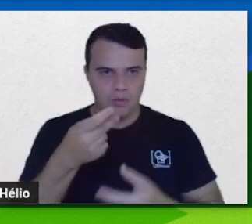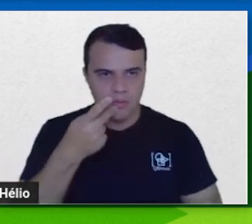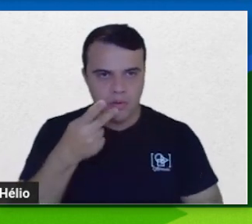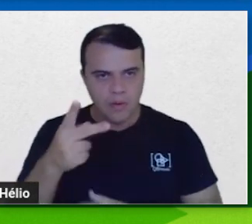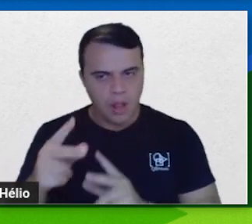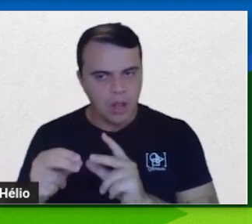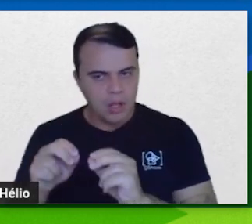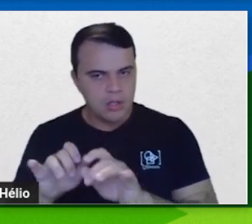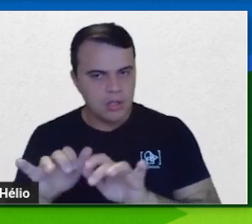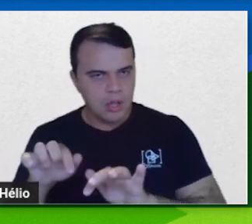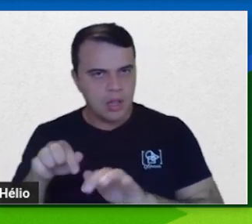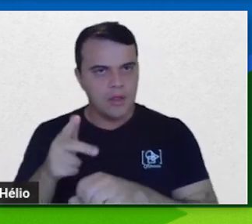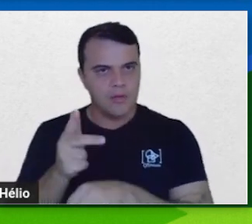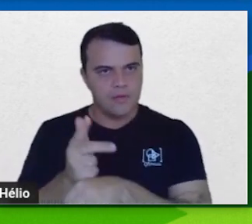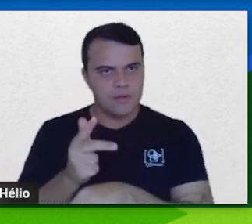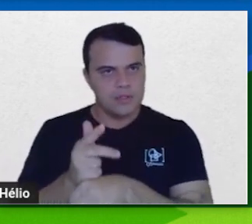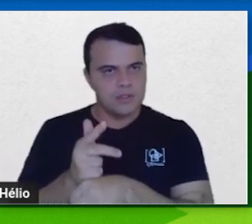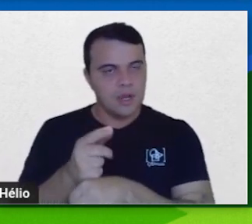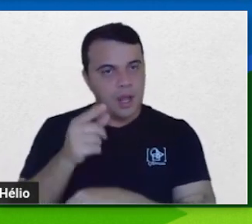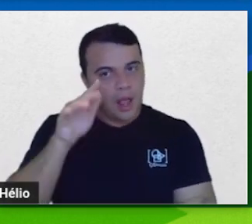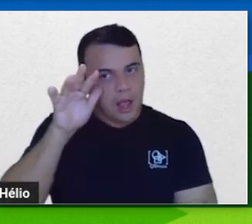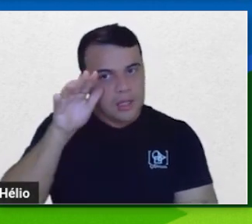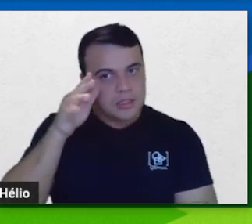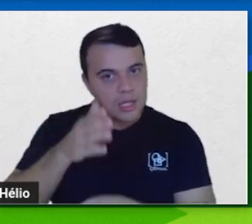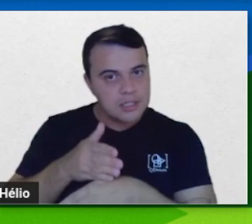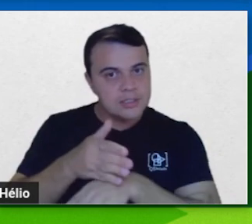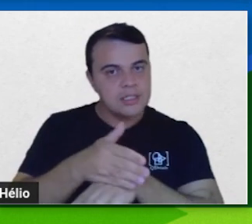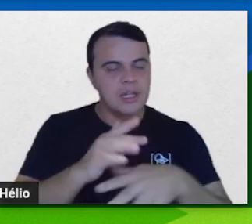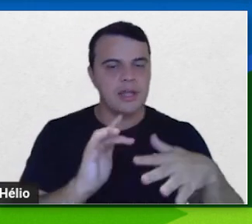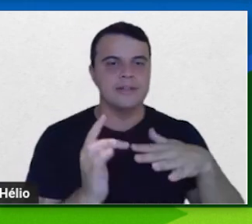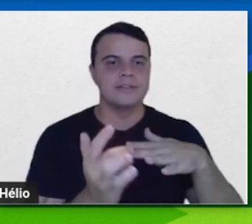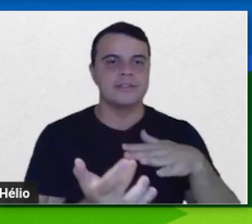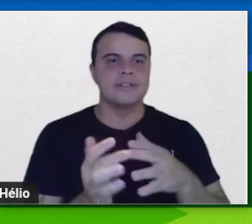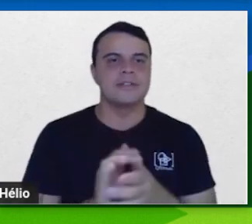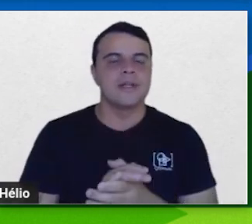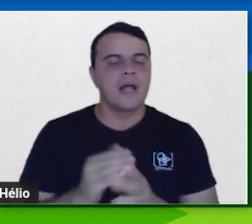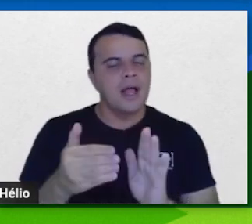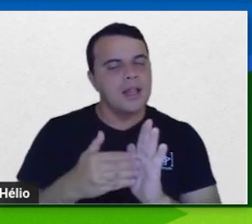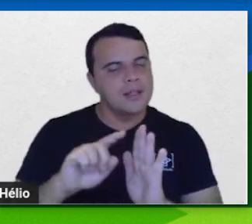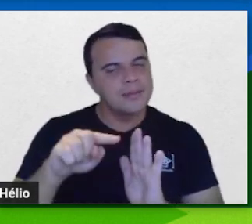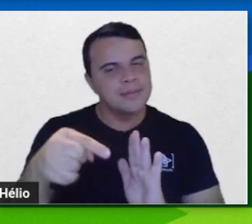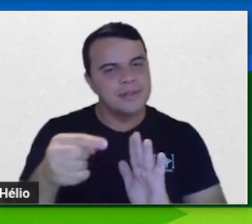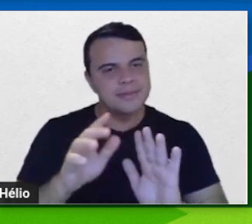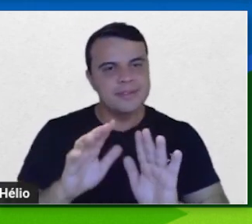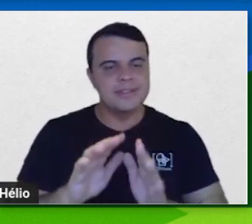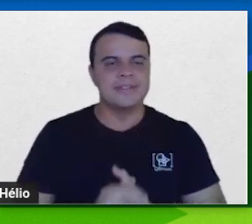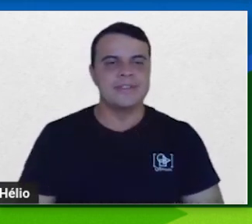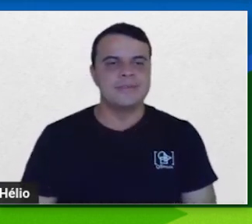comentários desse vídeo e acesse nossas redes sociais. Até a próxima aula.